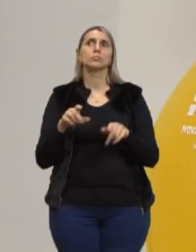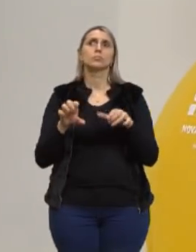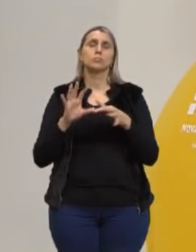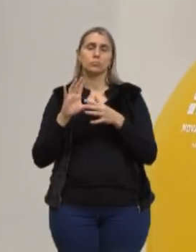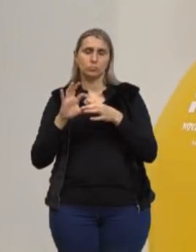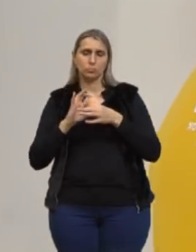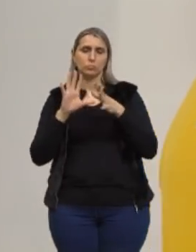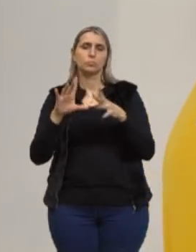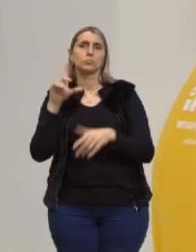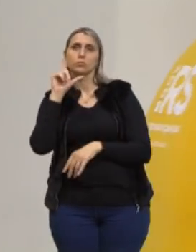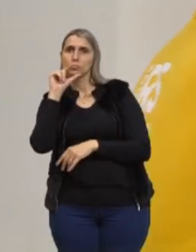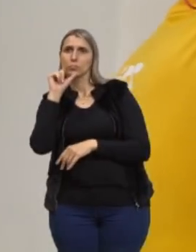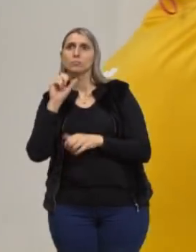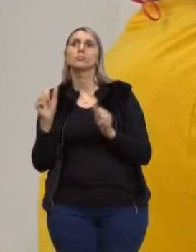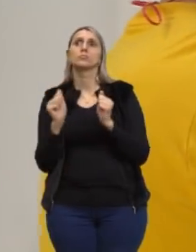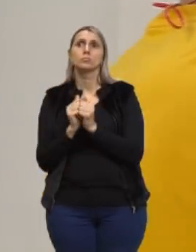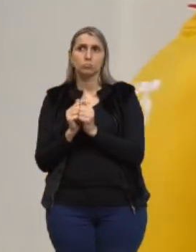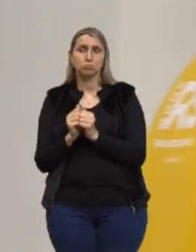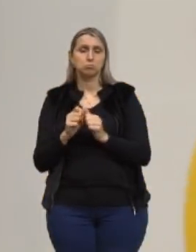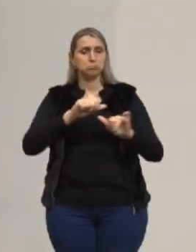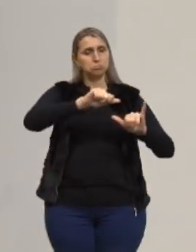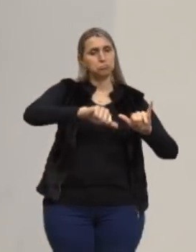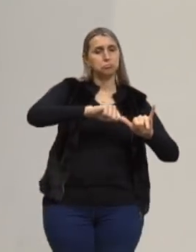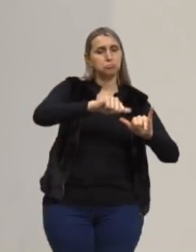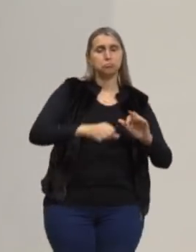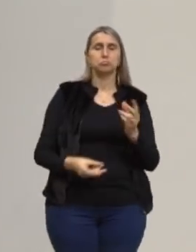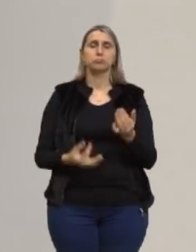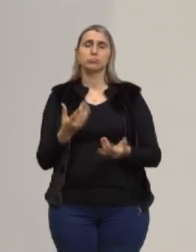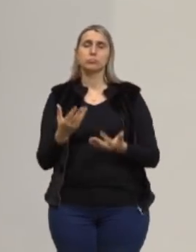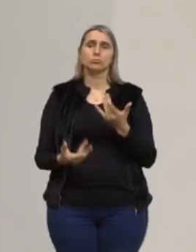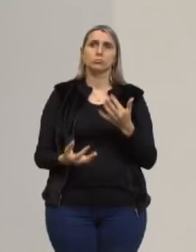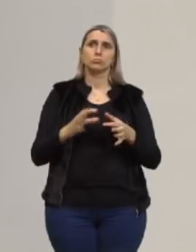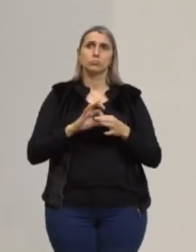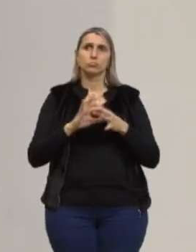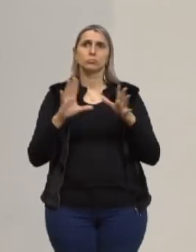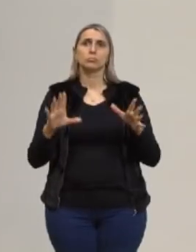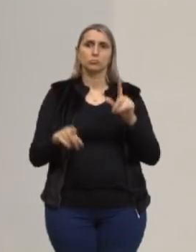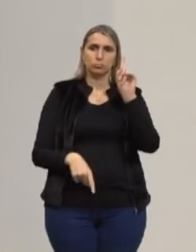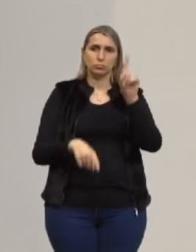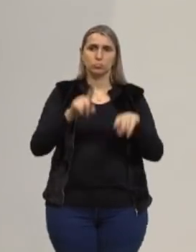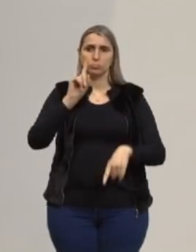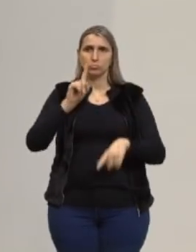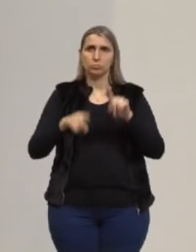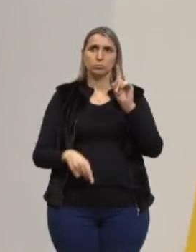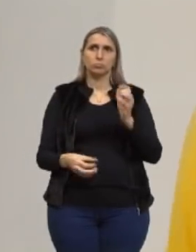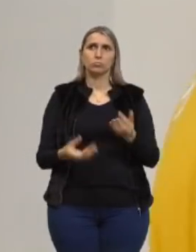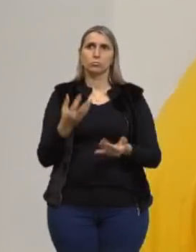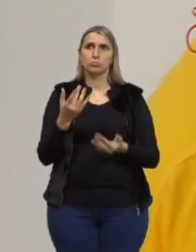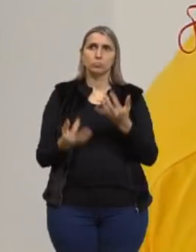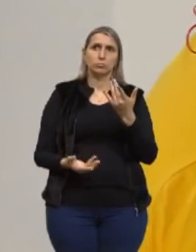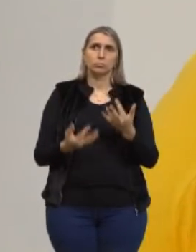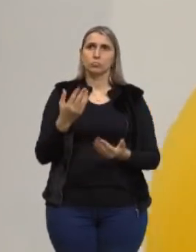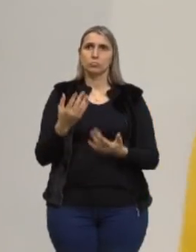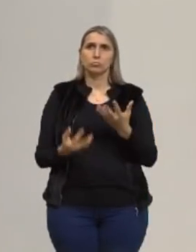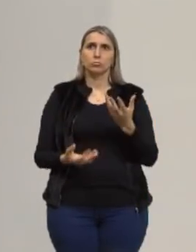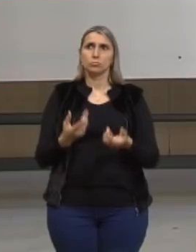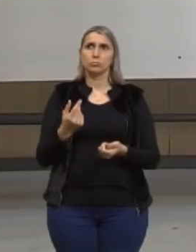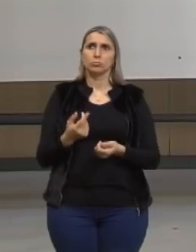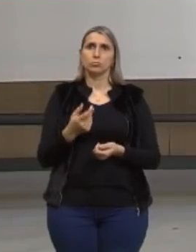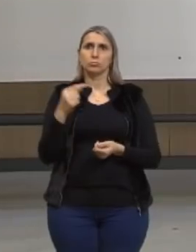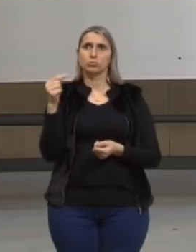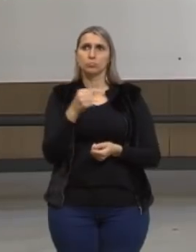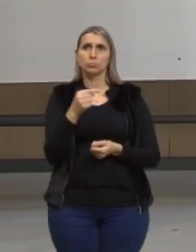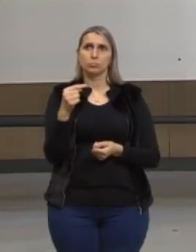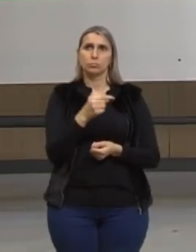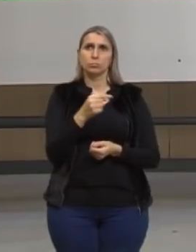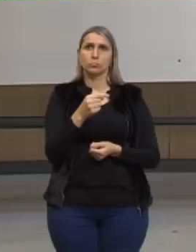e água essa reação de combustão libera uma entalpia de combustão igual a